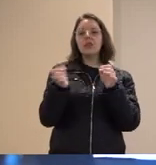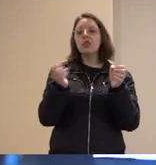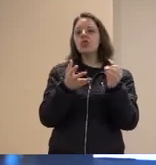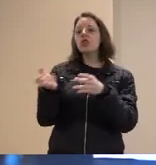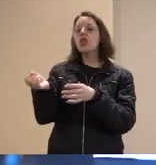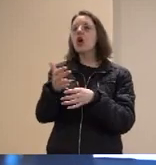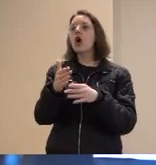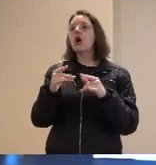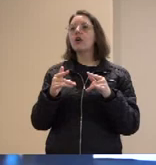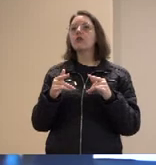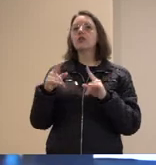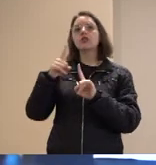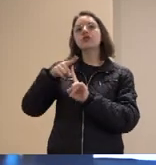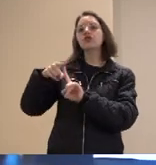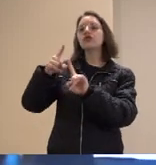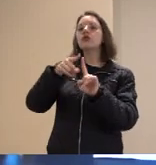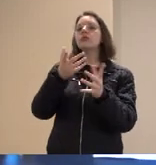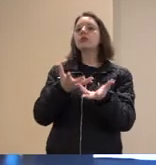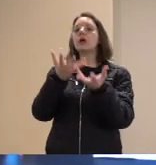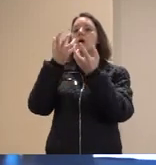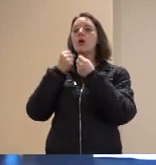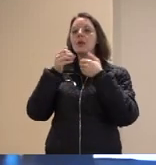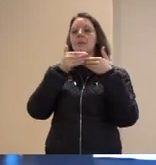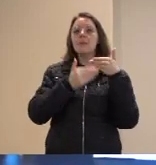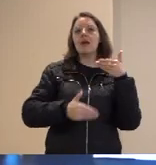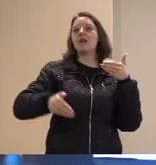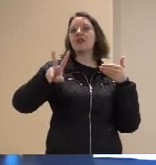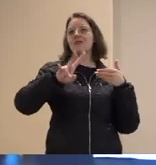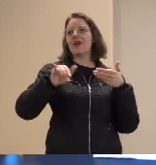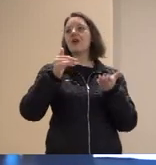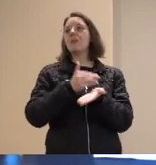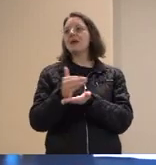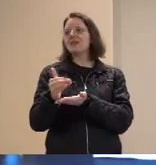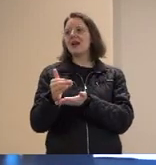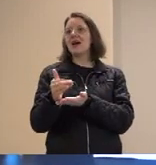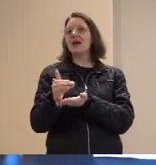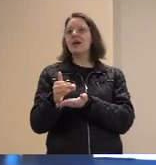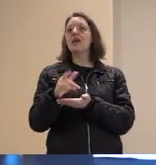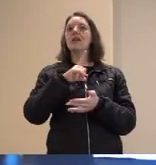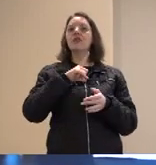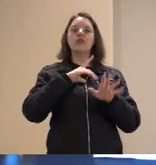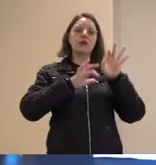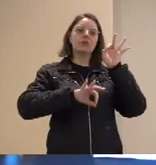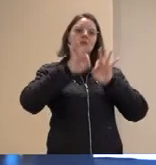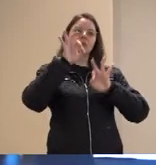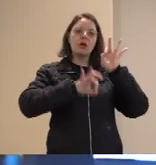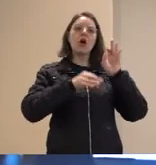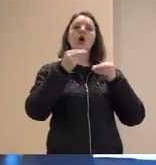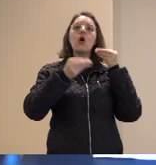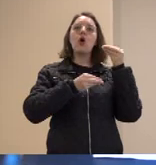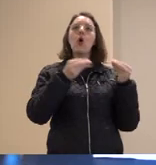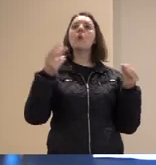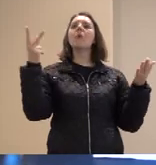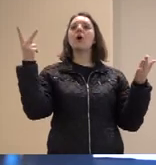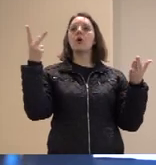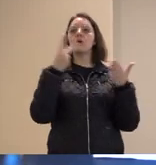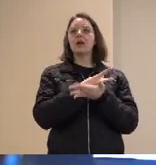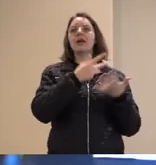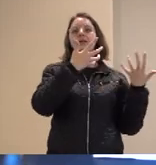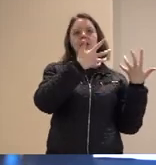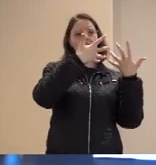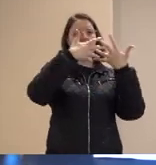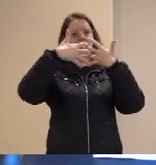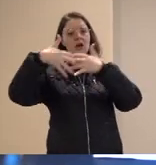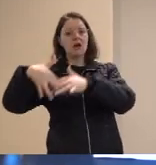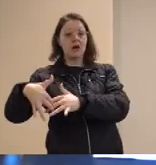novas modalidades a serem implantadas. Ele trazia como ia acontecer esse processo.